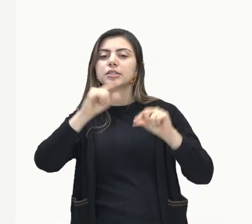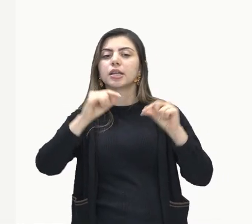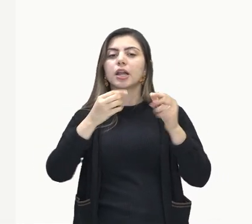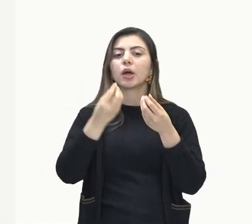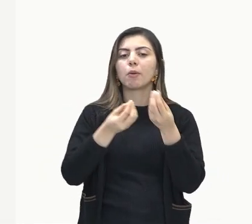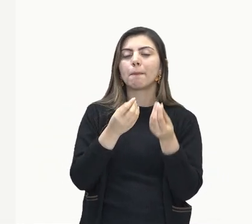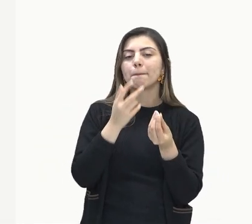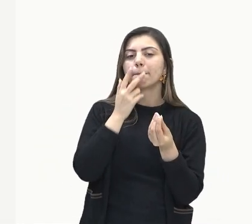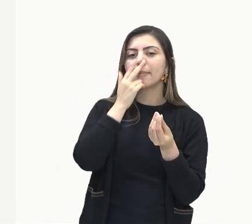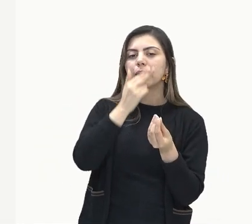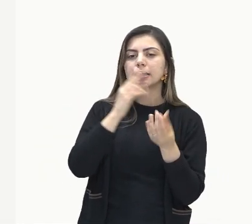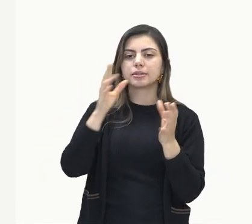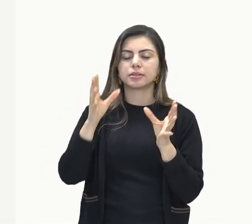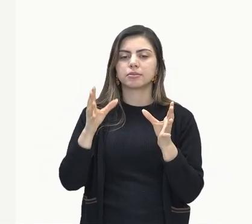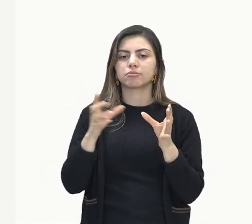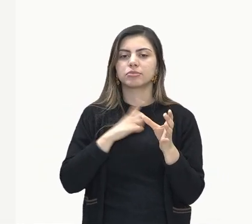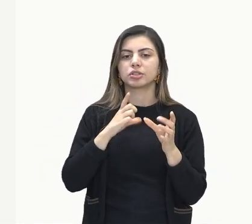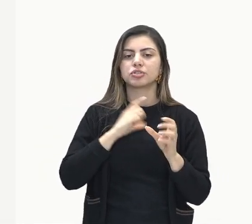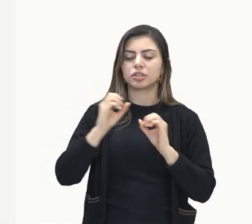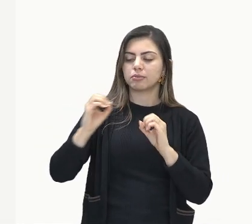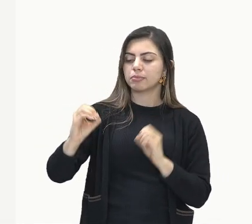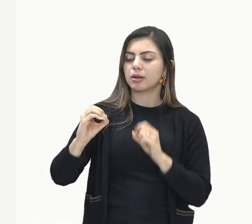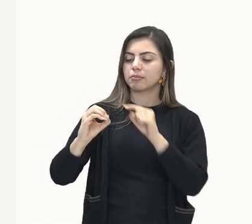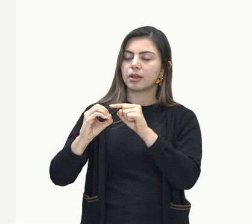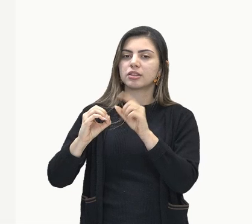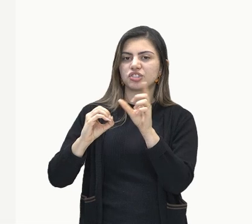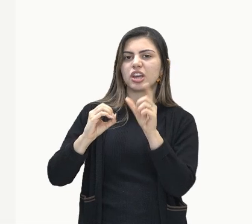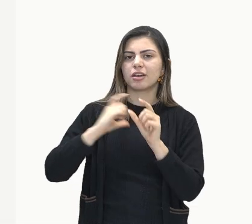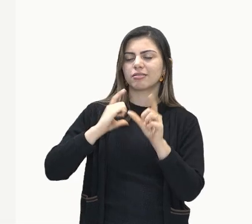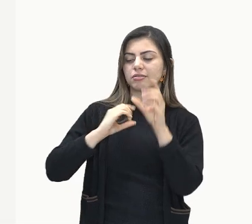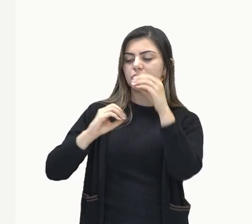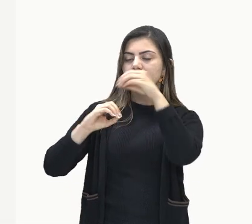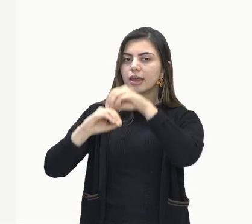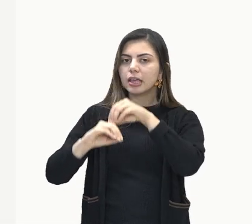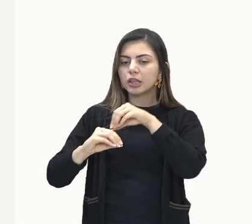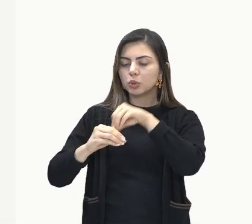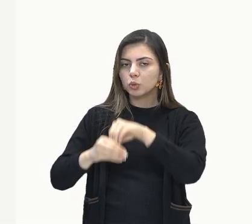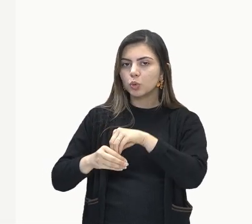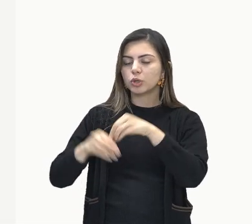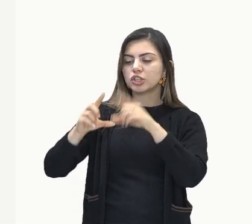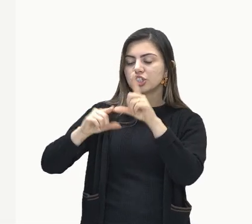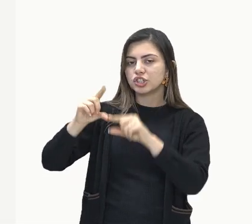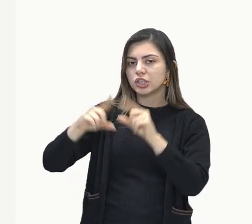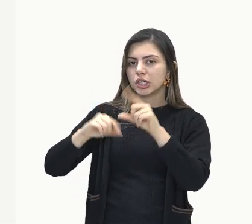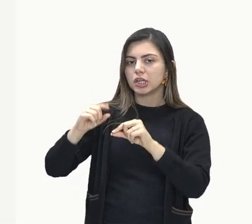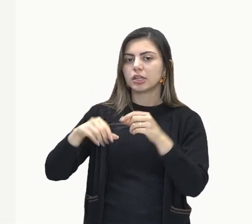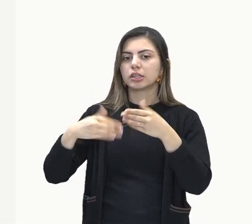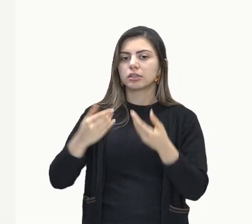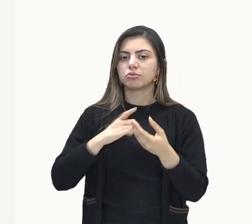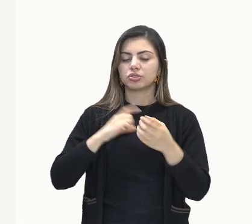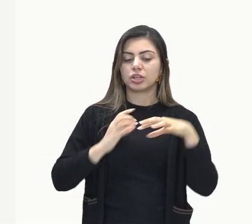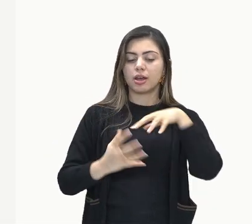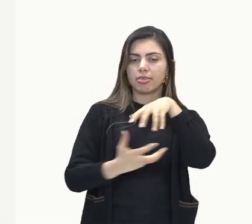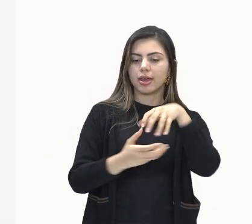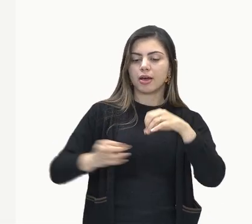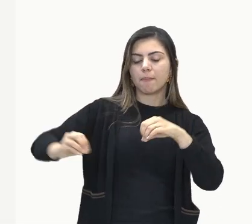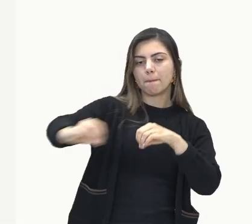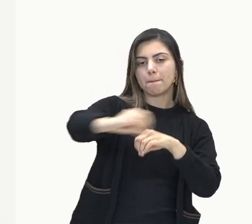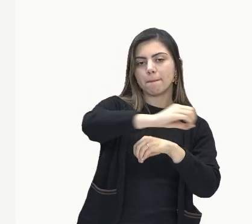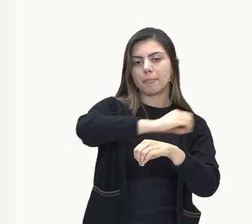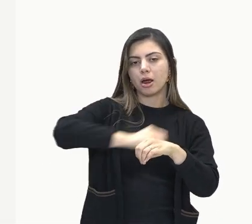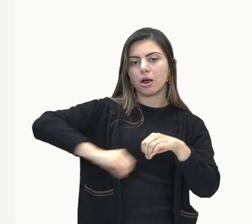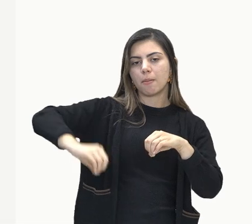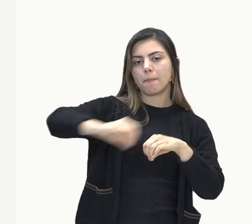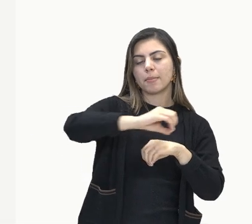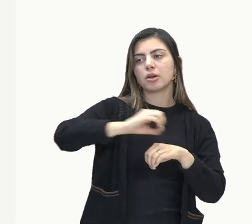uma esfera celeste que girava em torno da Terra e que os outros corpos celestes, incluído a Lua e o